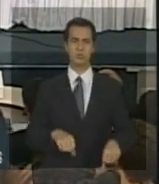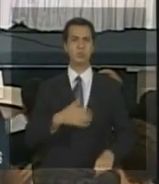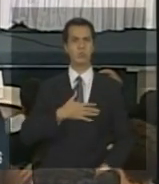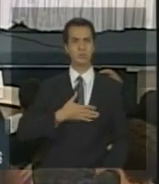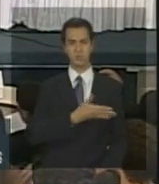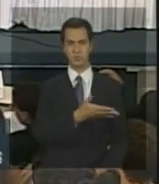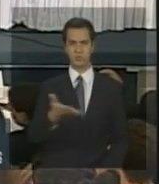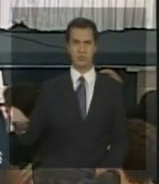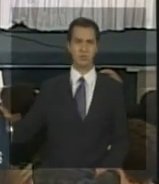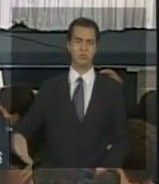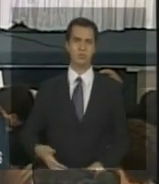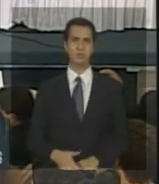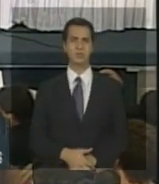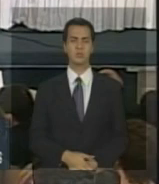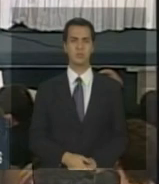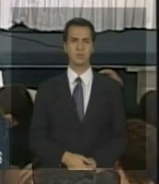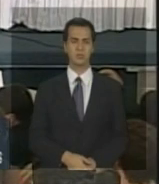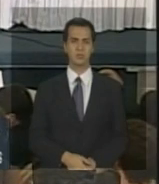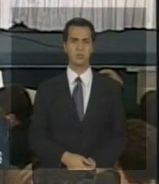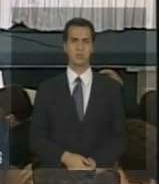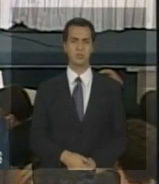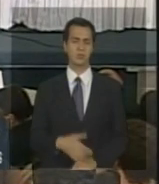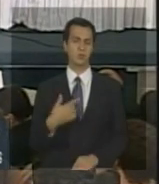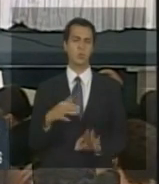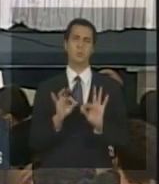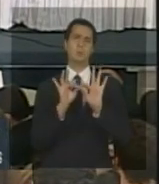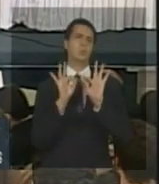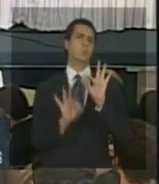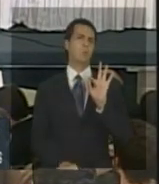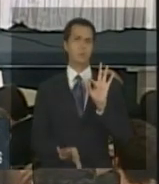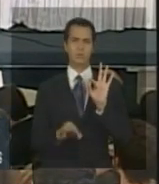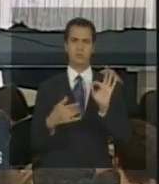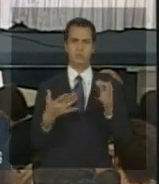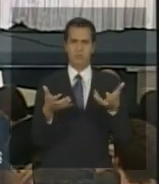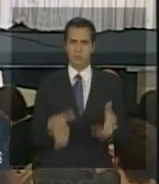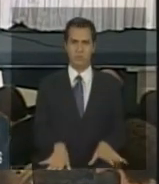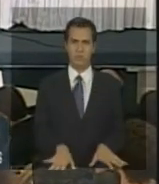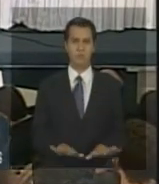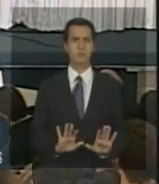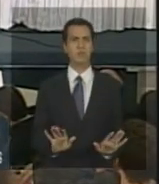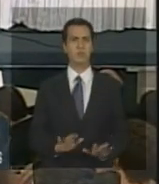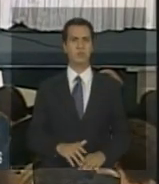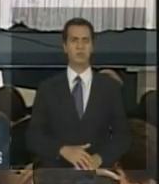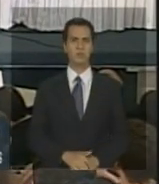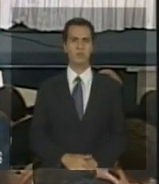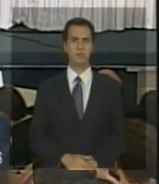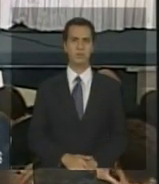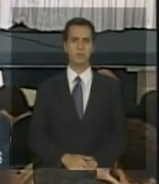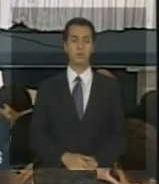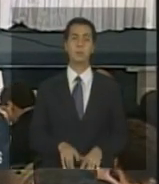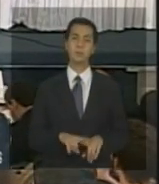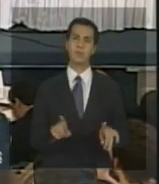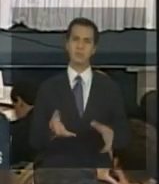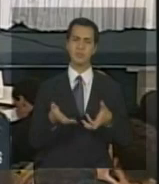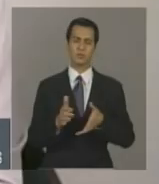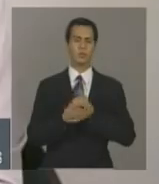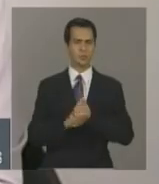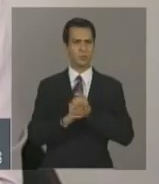eu não quero me estender, mas eu quero cumprimentá-los. Eu quero agradecer